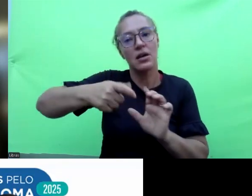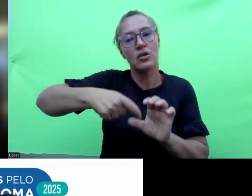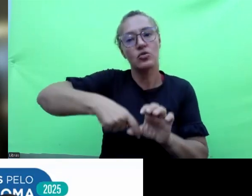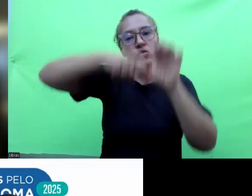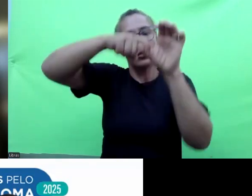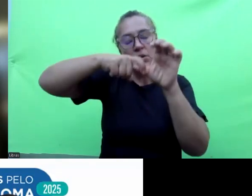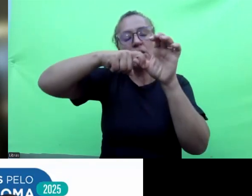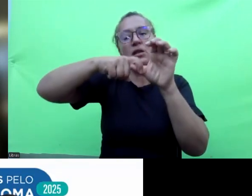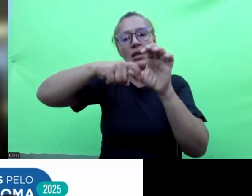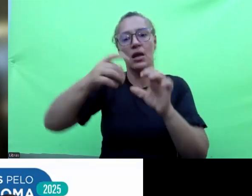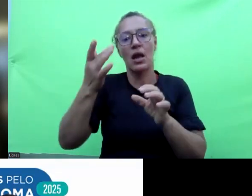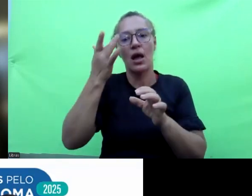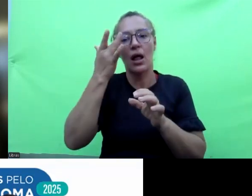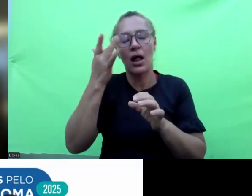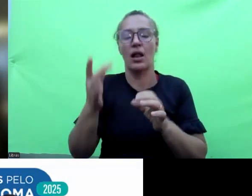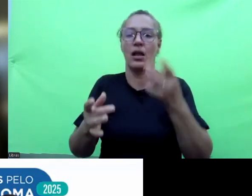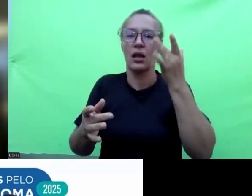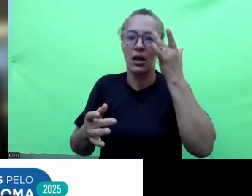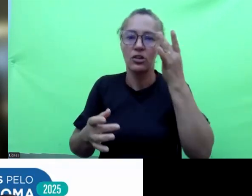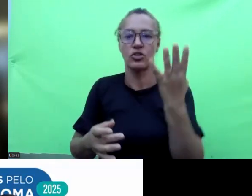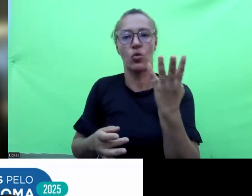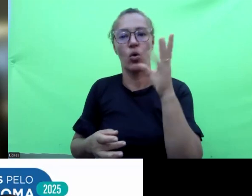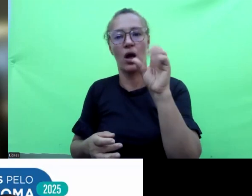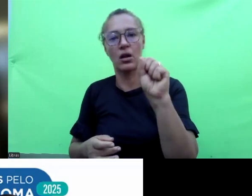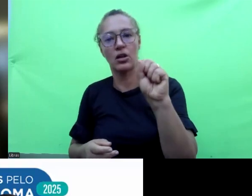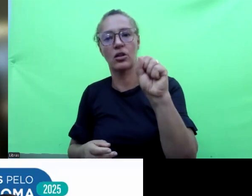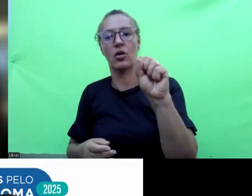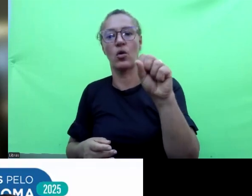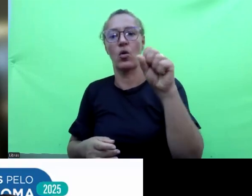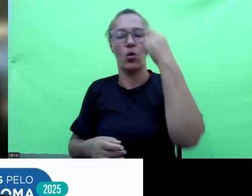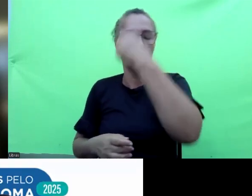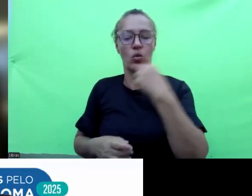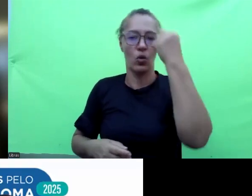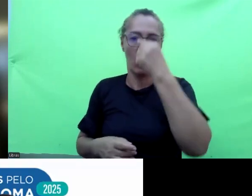menos 48, 72 horas antes da consulta com o médico